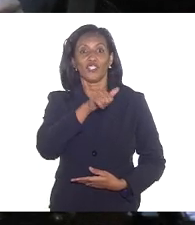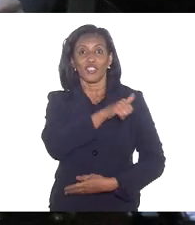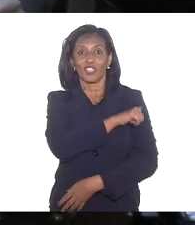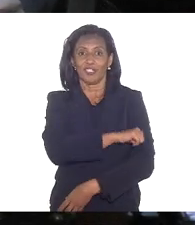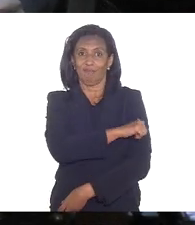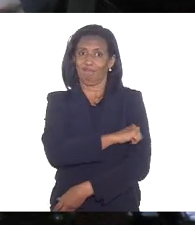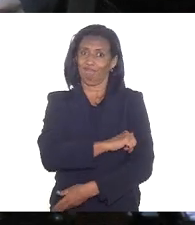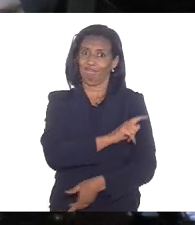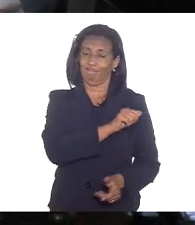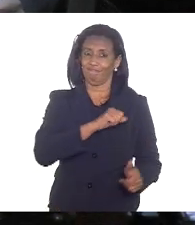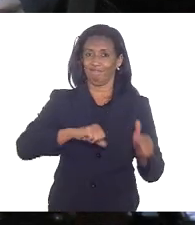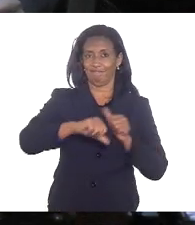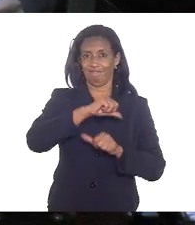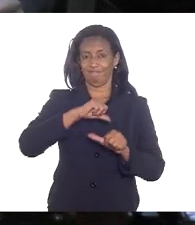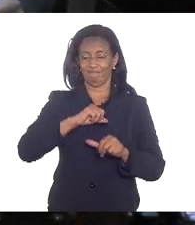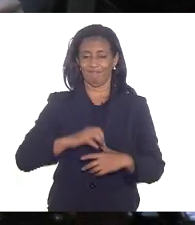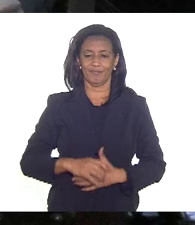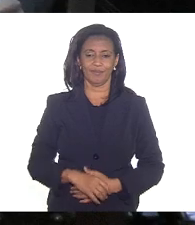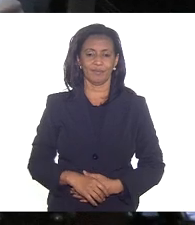e